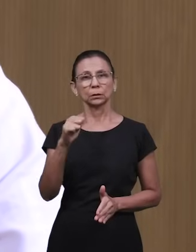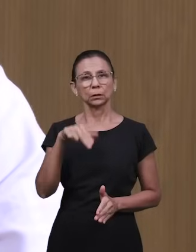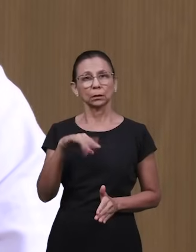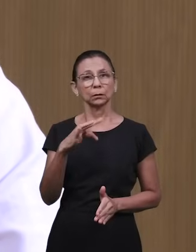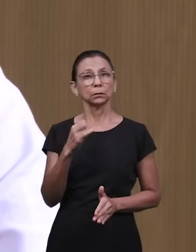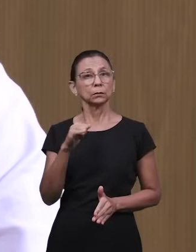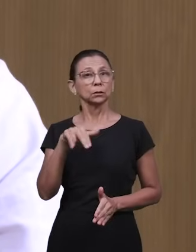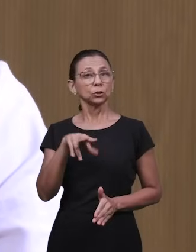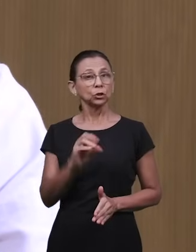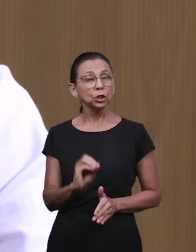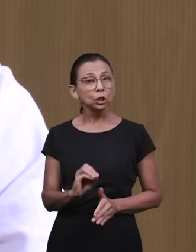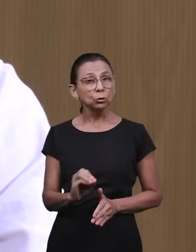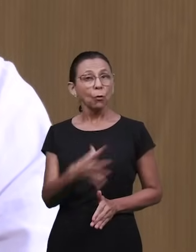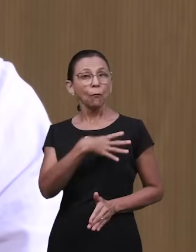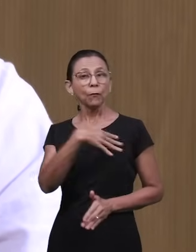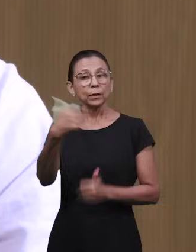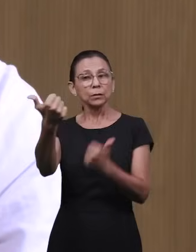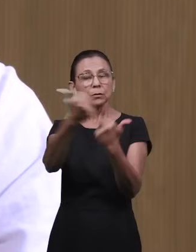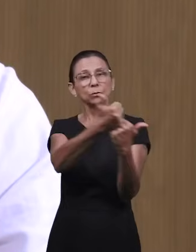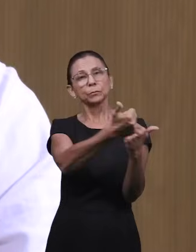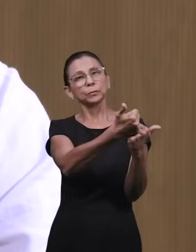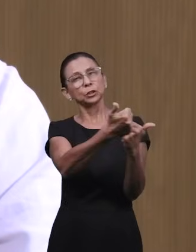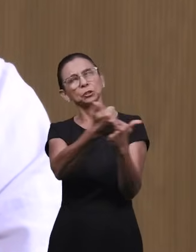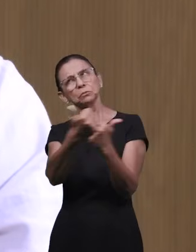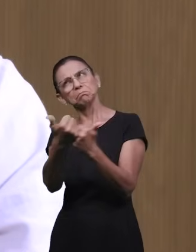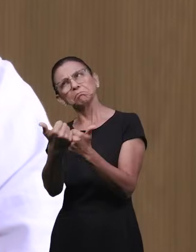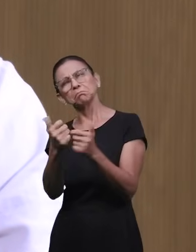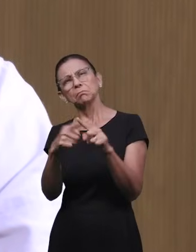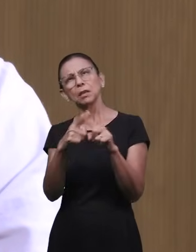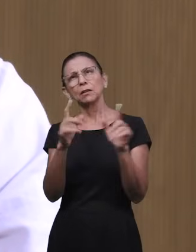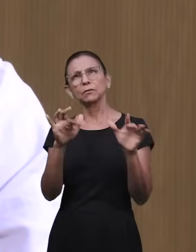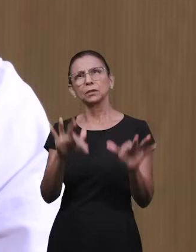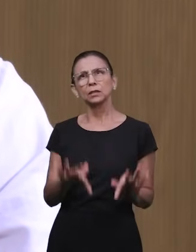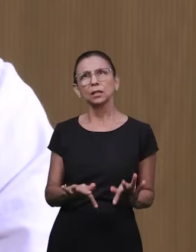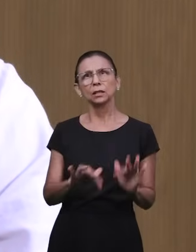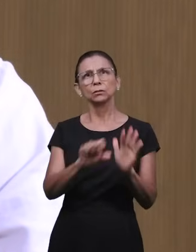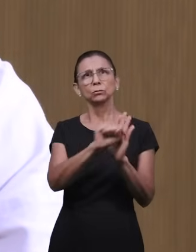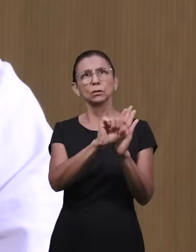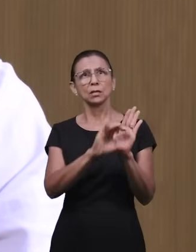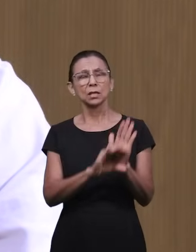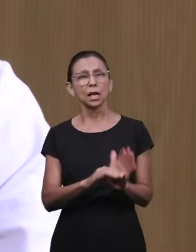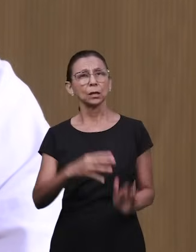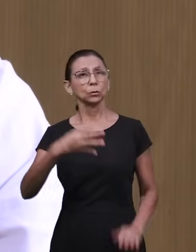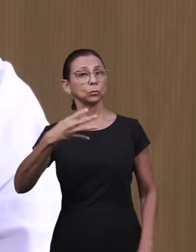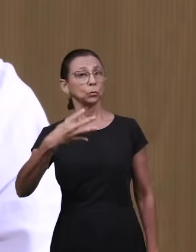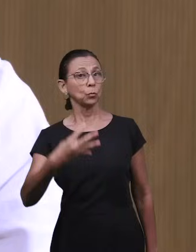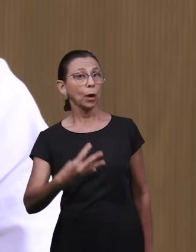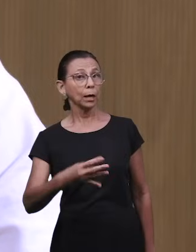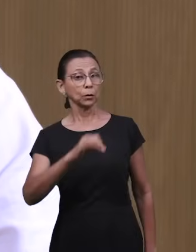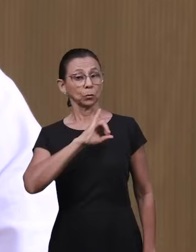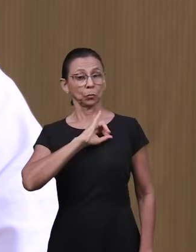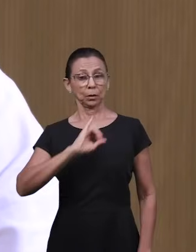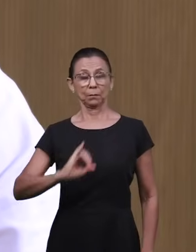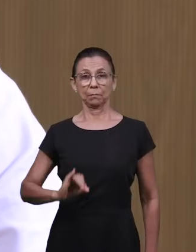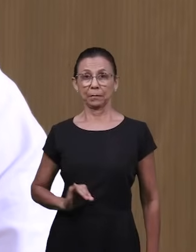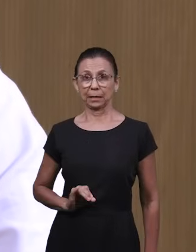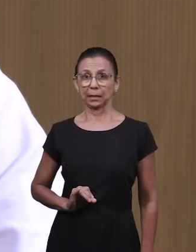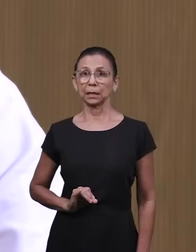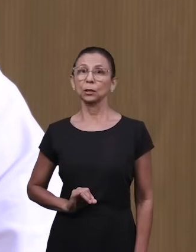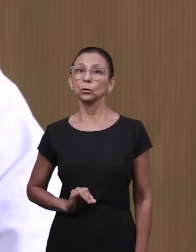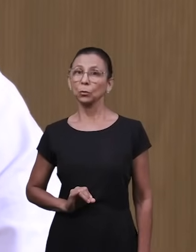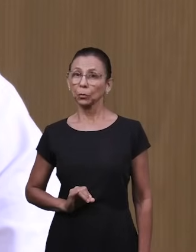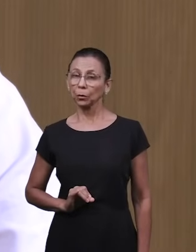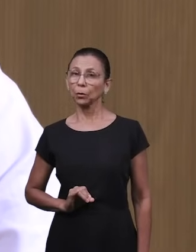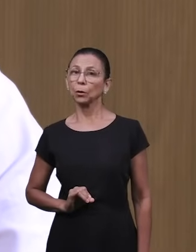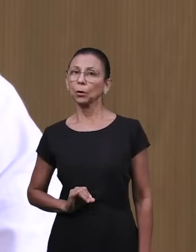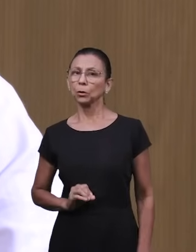no poder, porém, já para o final do século IV, um novo imperador, que